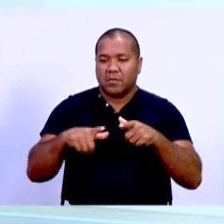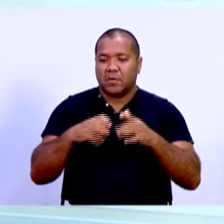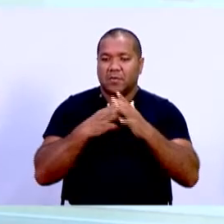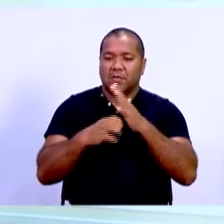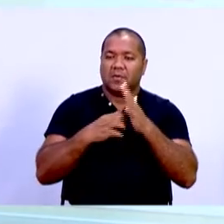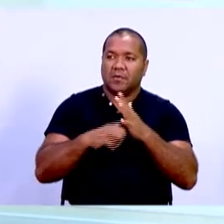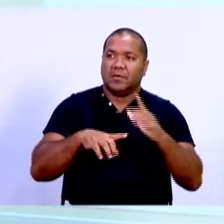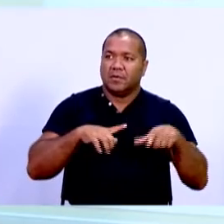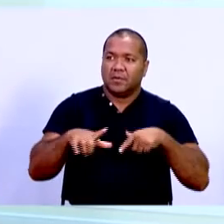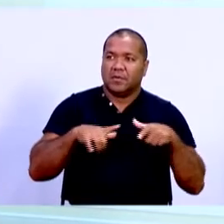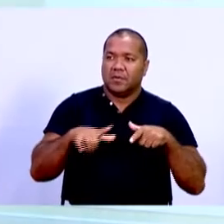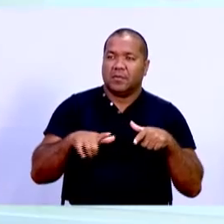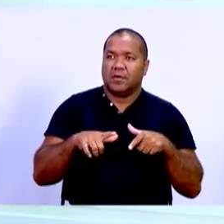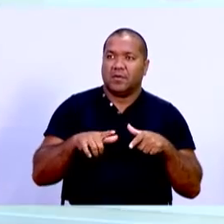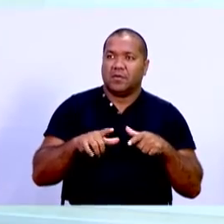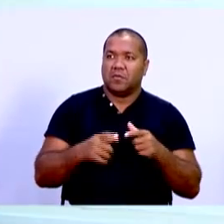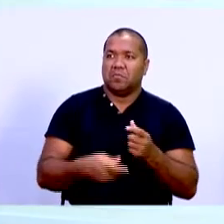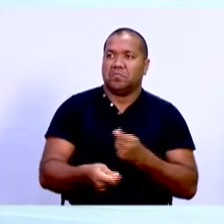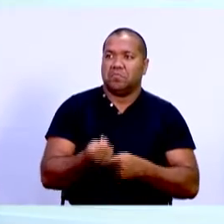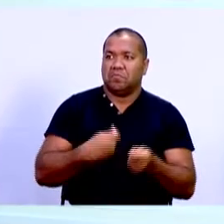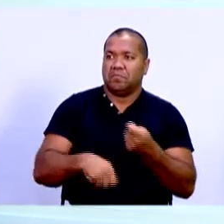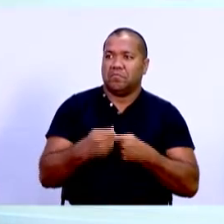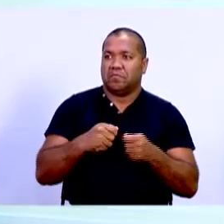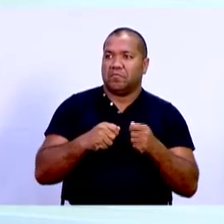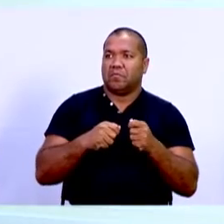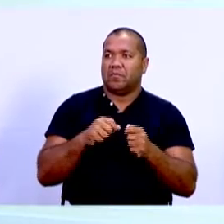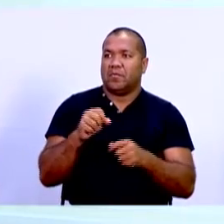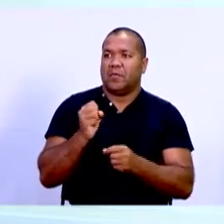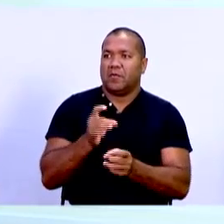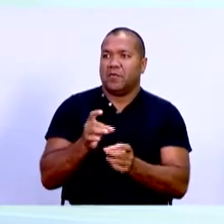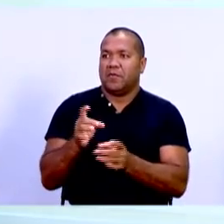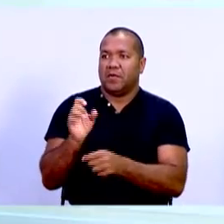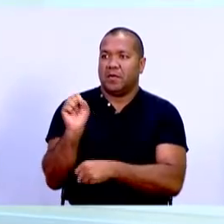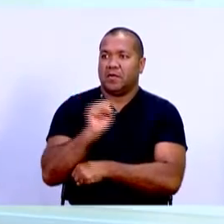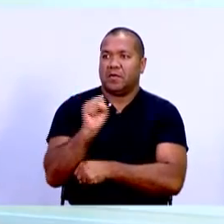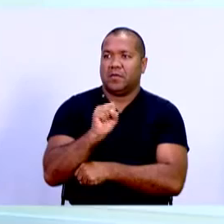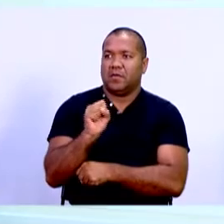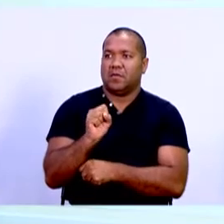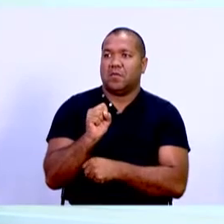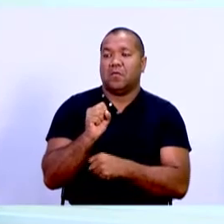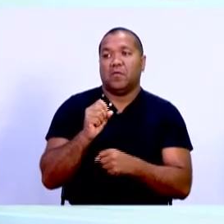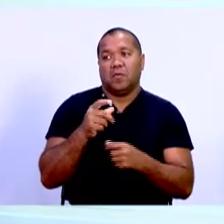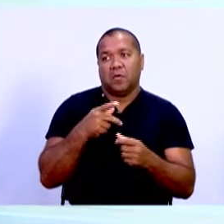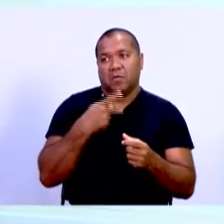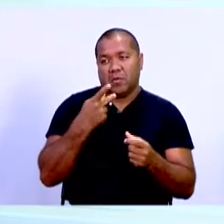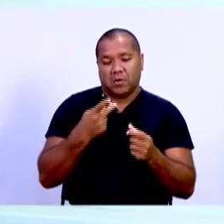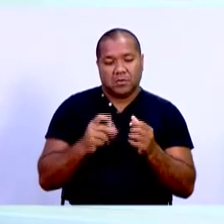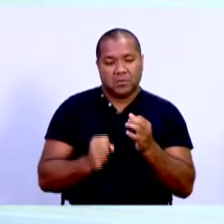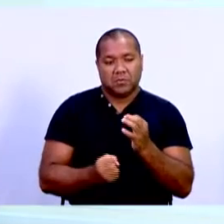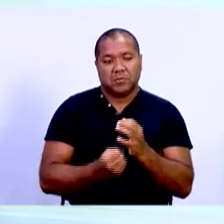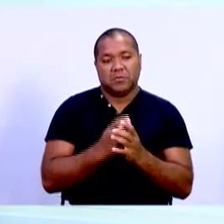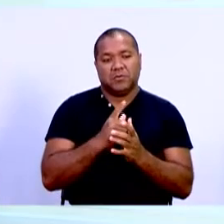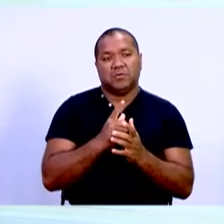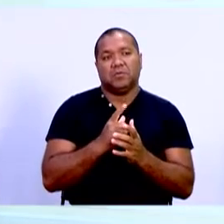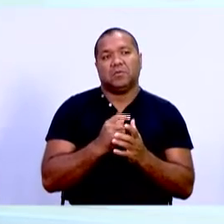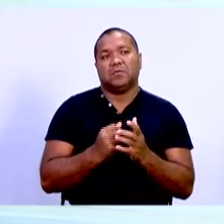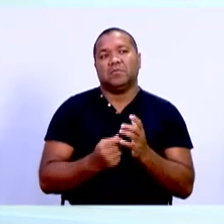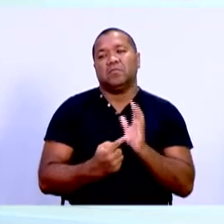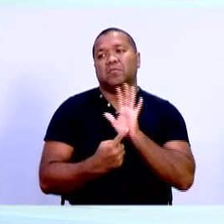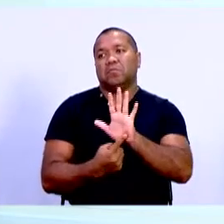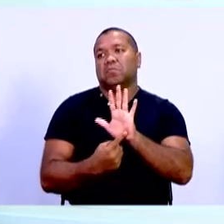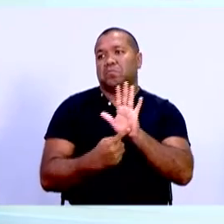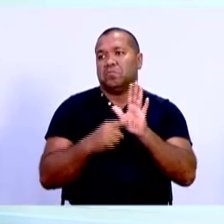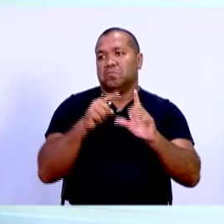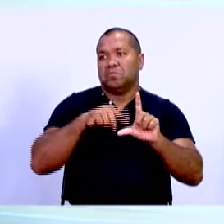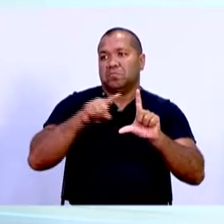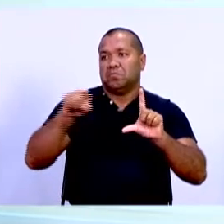mexe com financiamento de veículos. Você pode gerar indicadores para aquela empresa. Eu vou cuidar de uma rede de